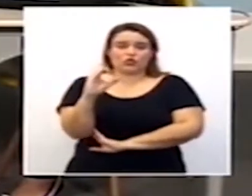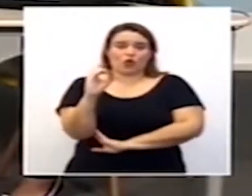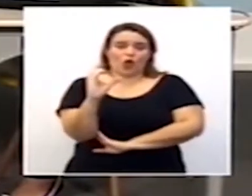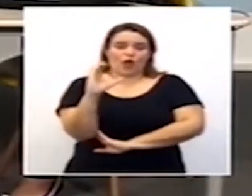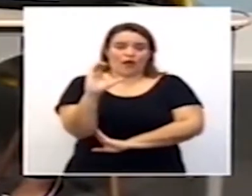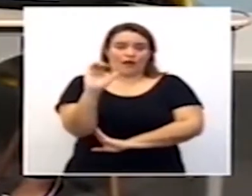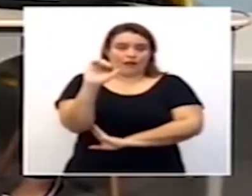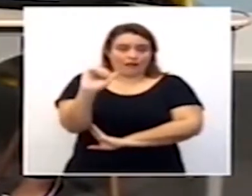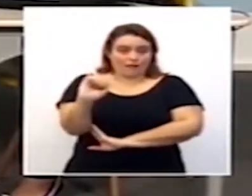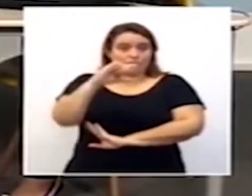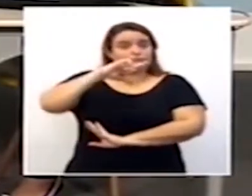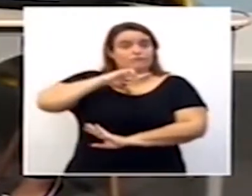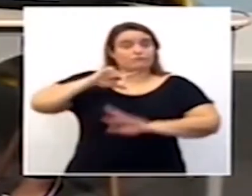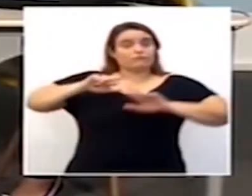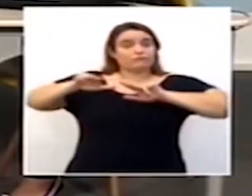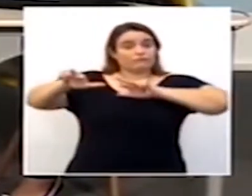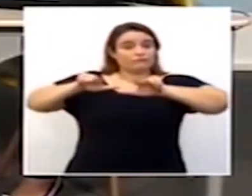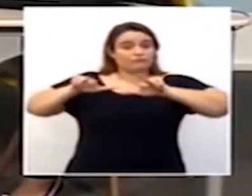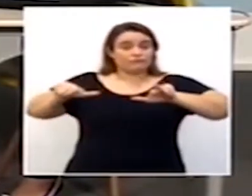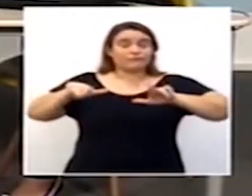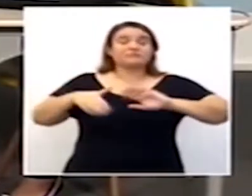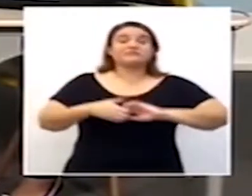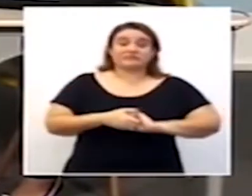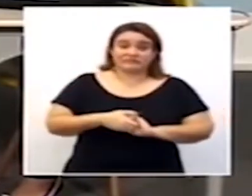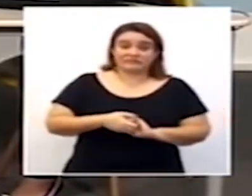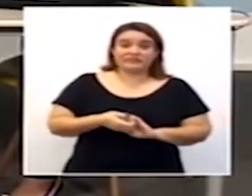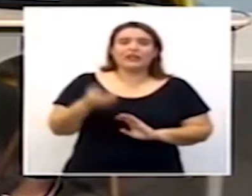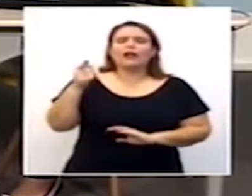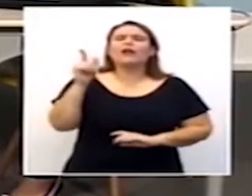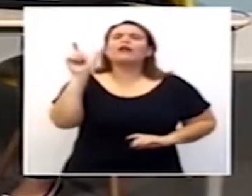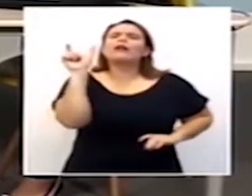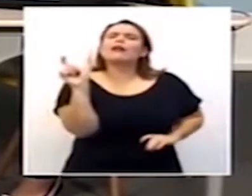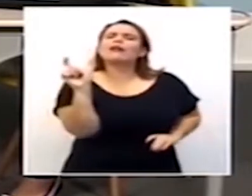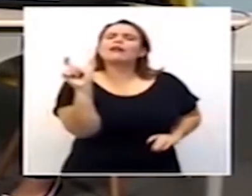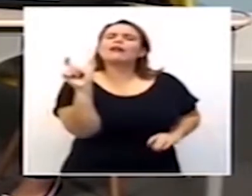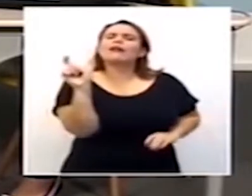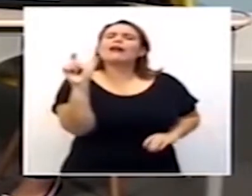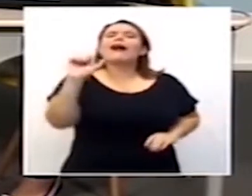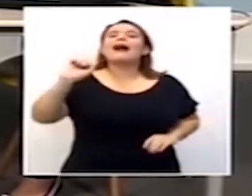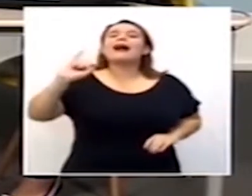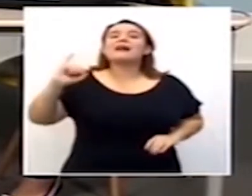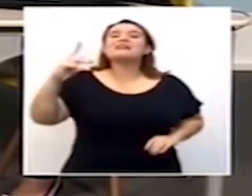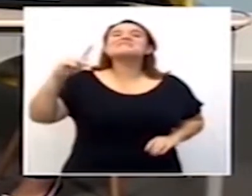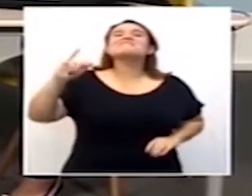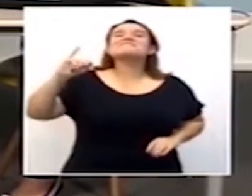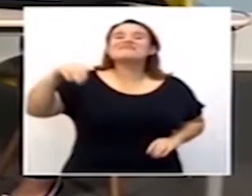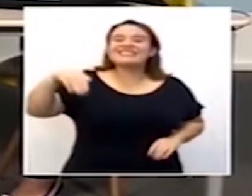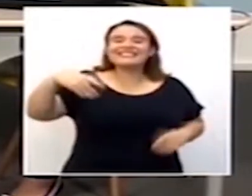uma variação em alguns estados como que é chamado aipim